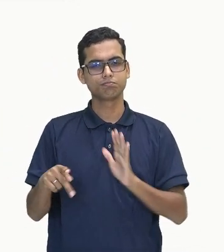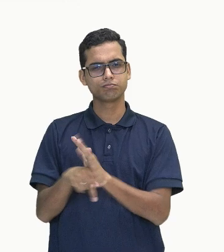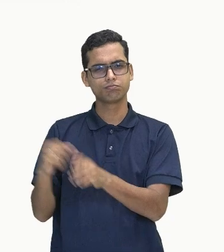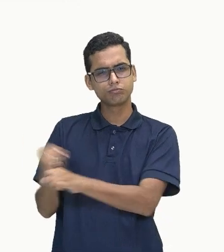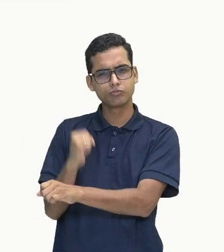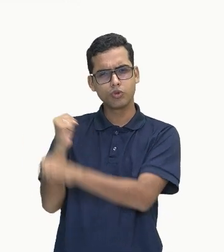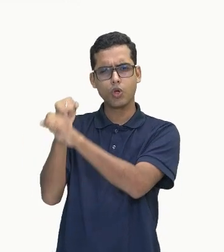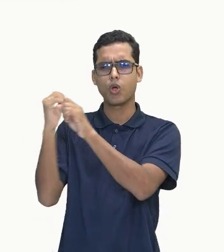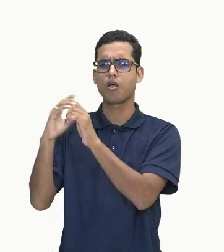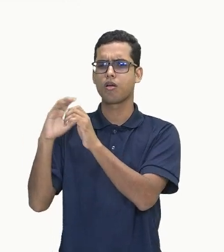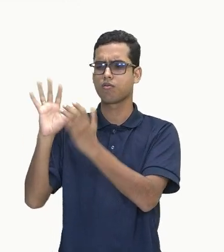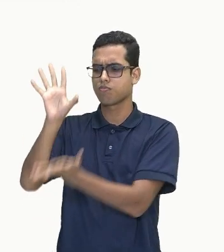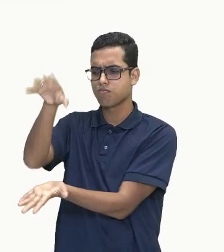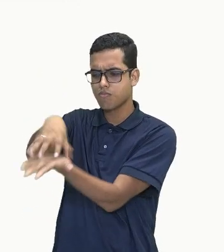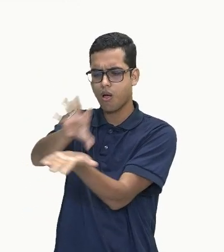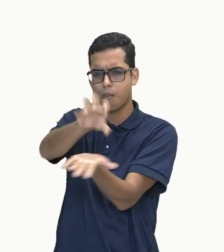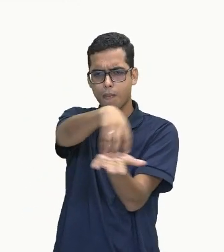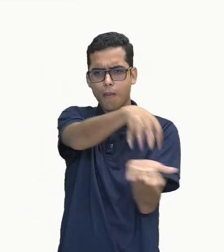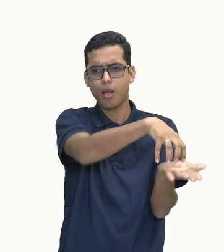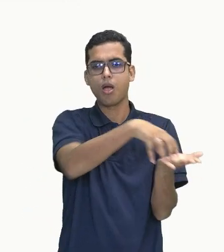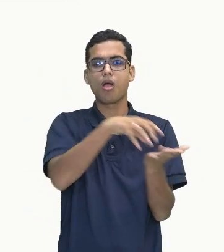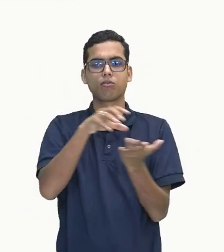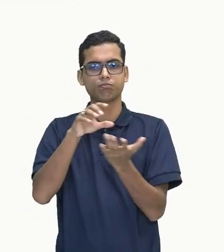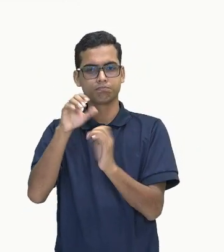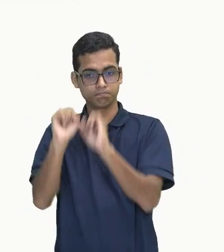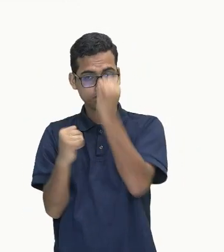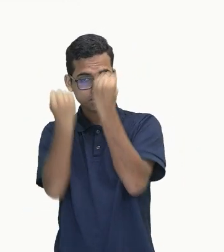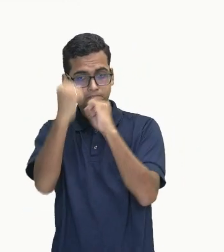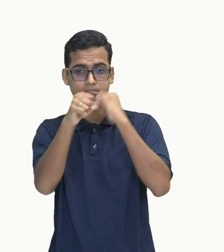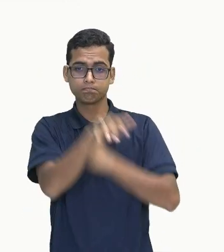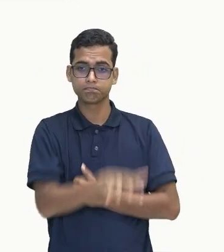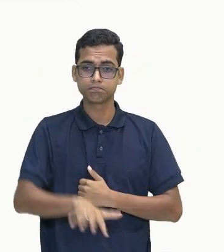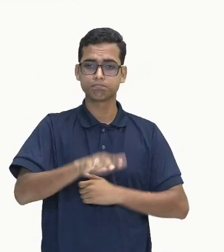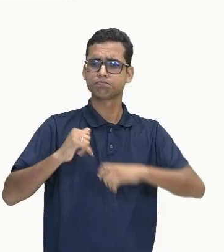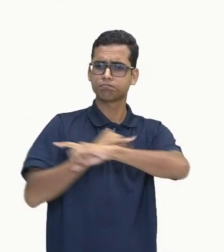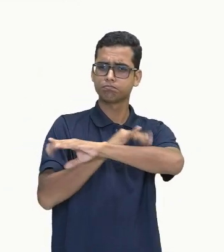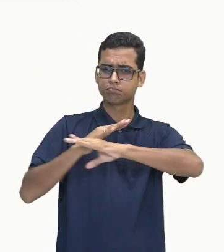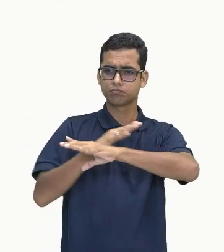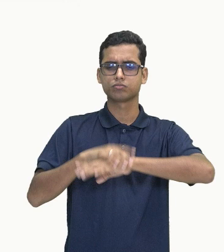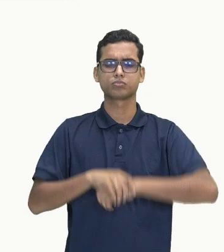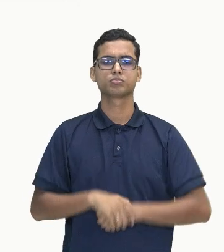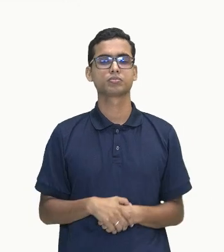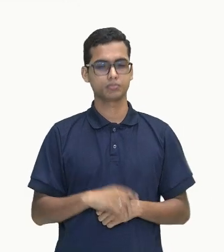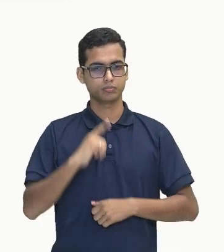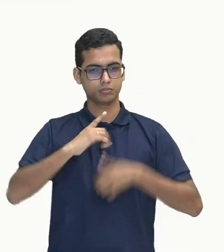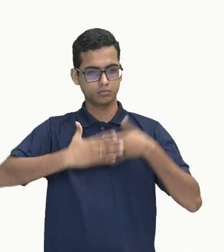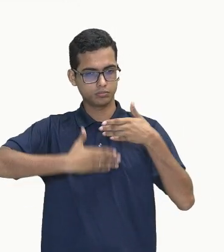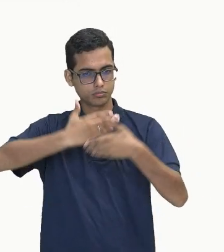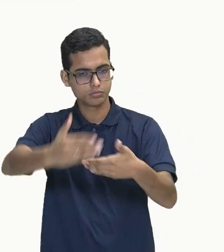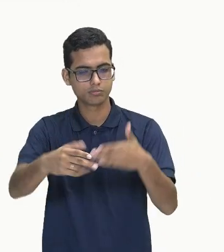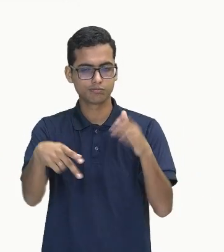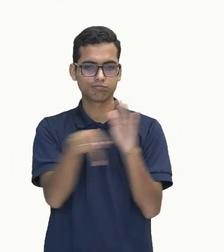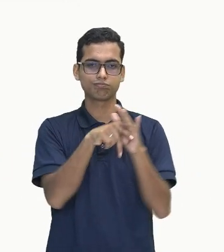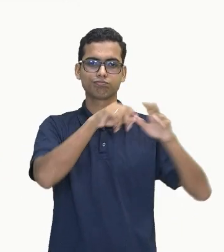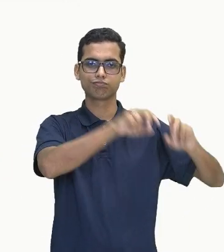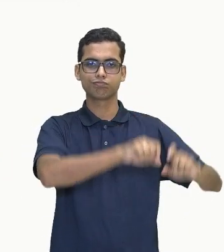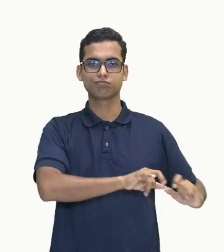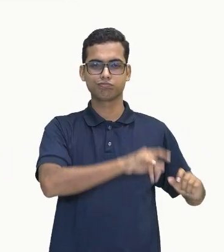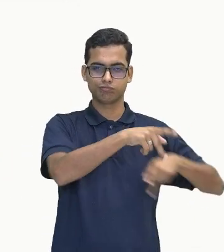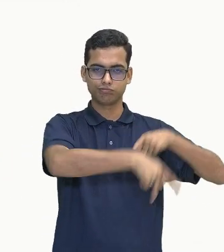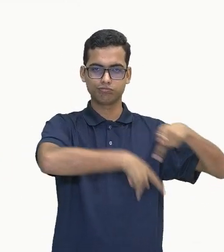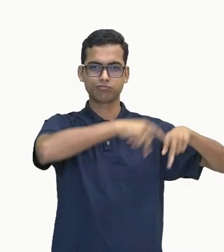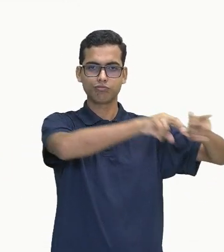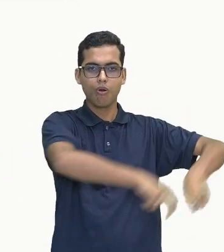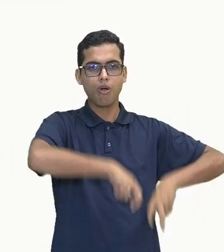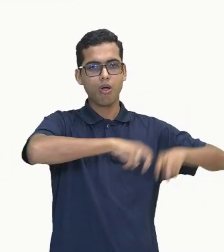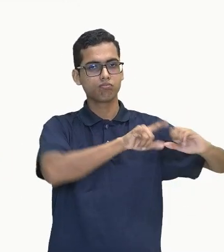das indústrias, né, no meio urbano. E esse processo tanto de êxodo rural como que a gente